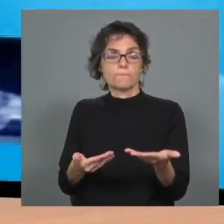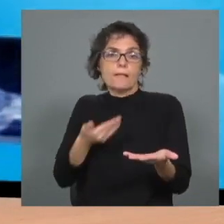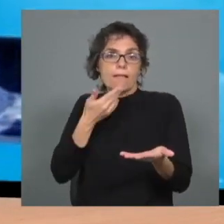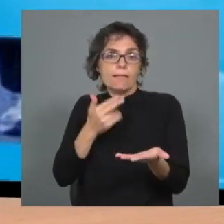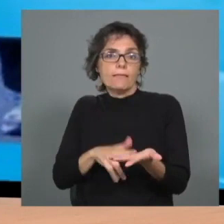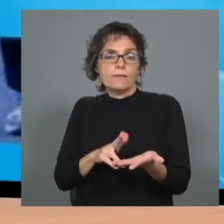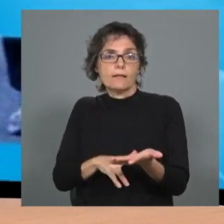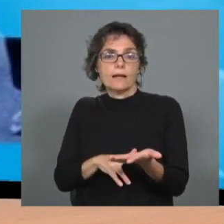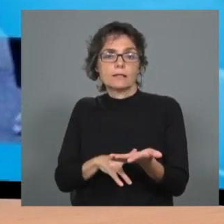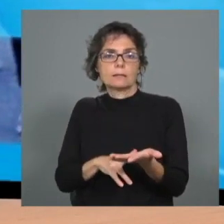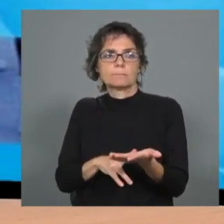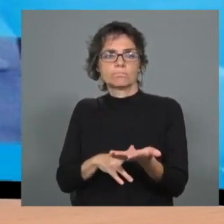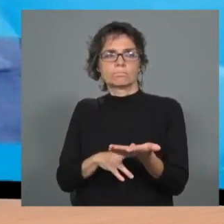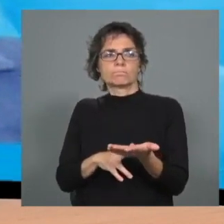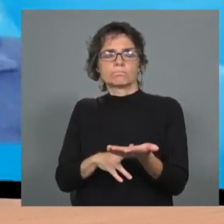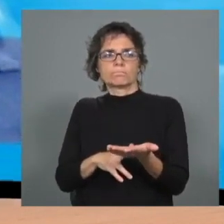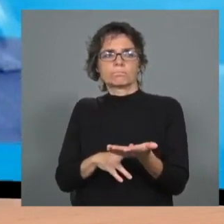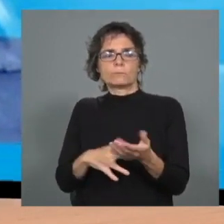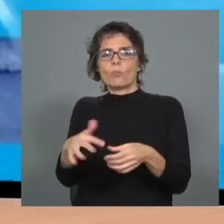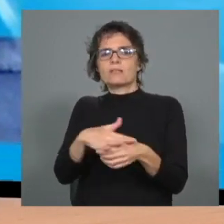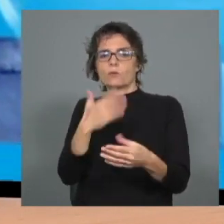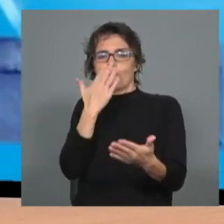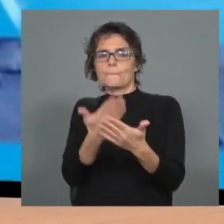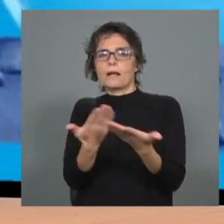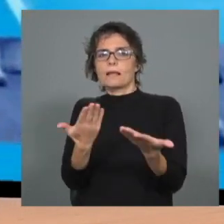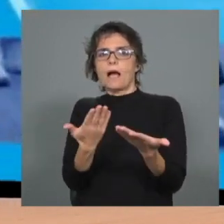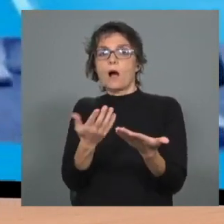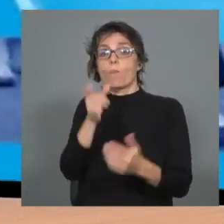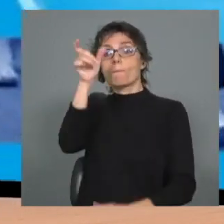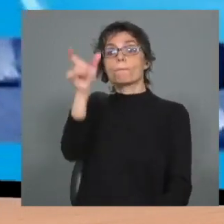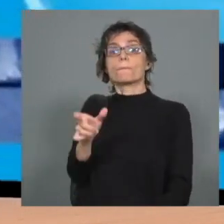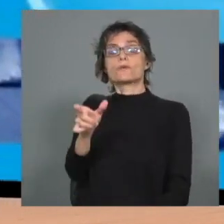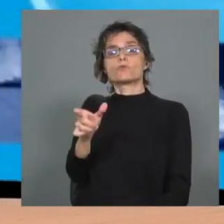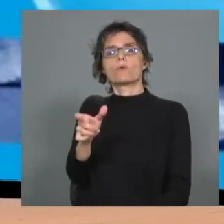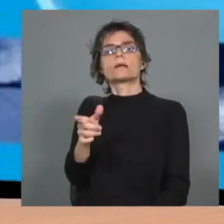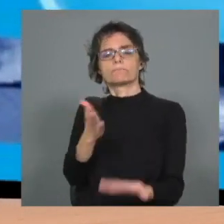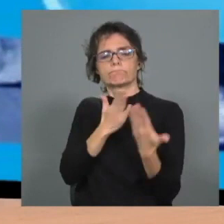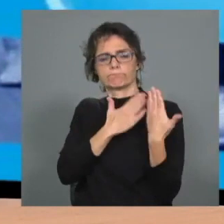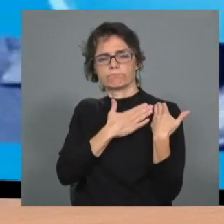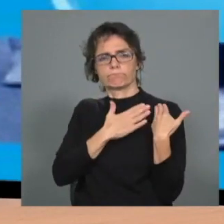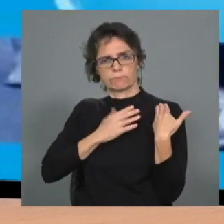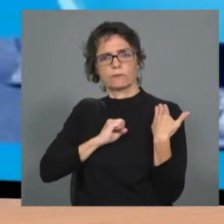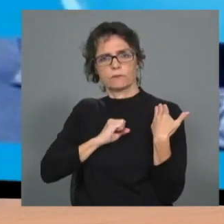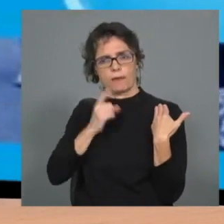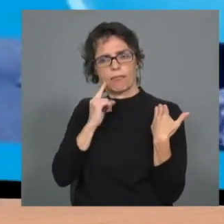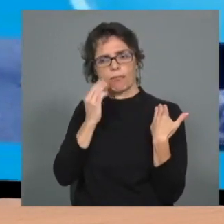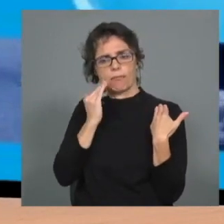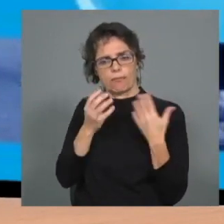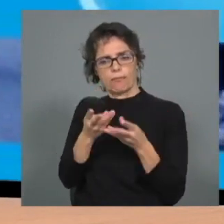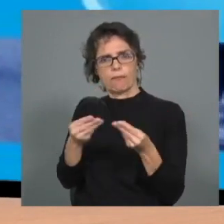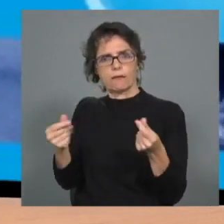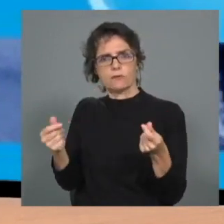um personagem que assume o papel de resolver essa situação, né? É interessante porque se